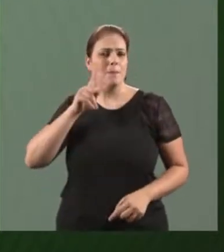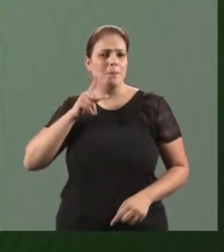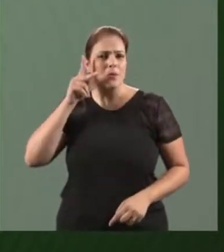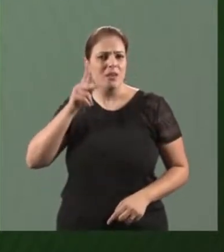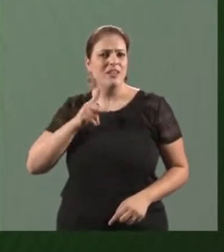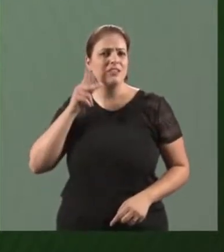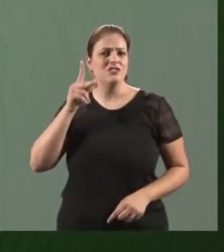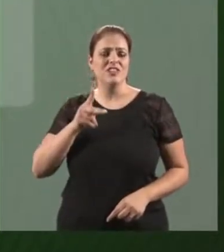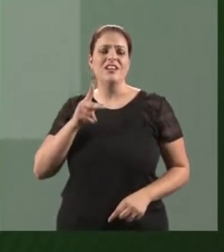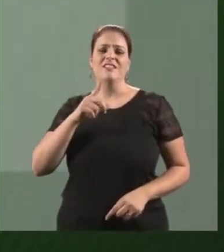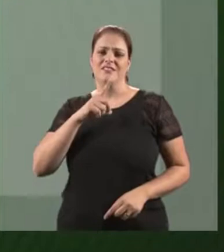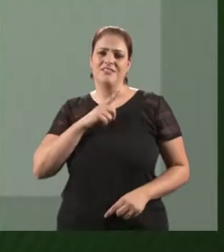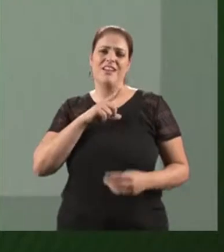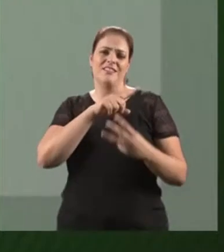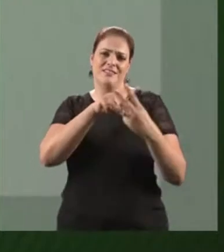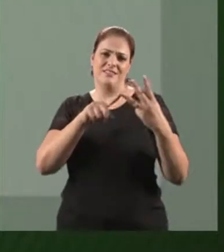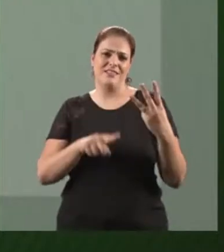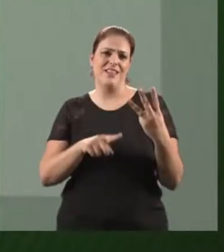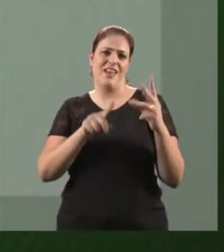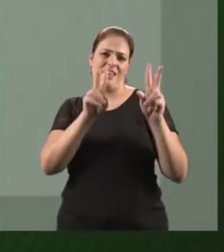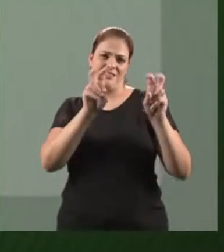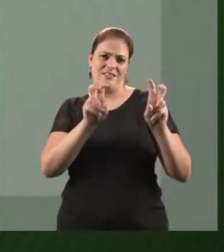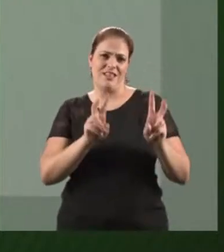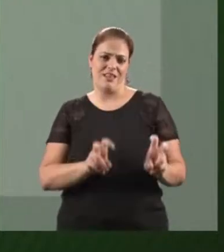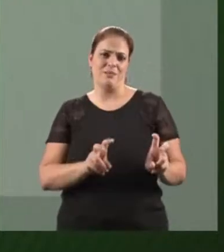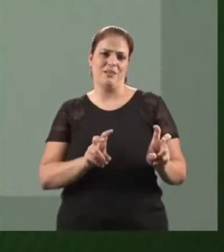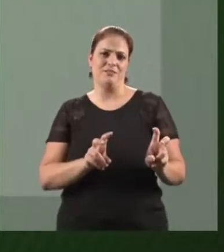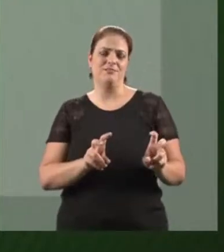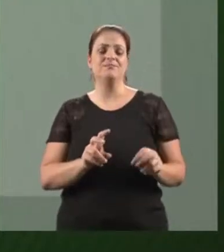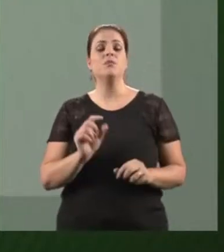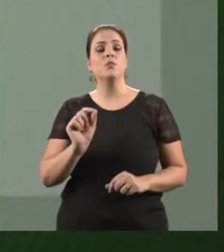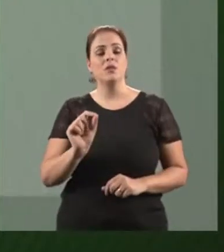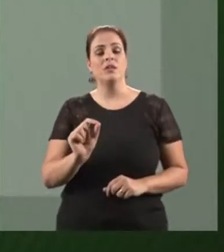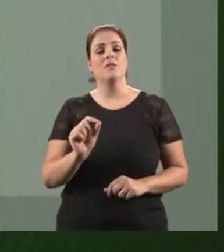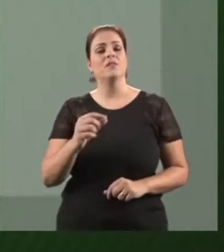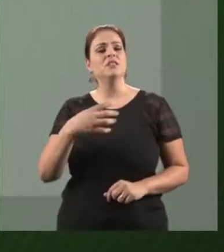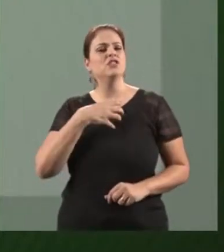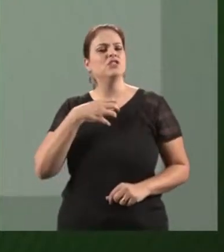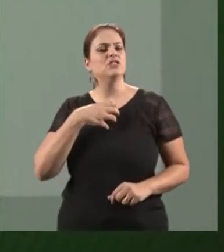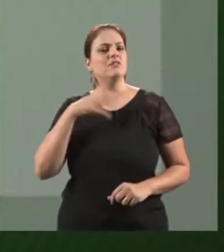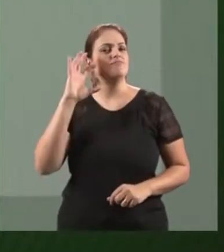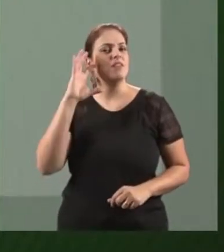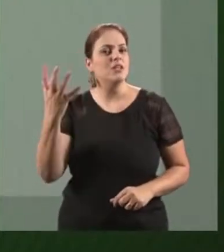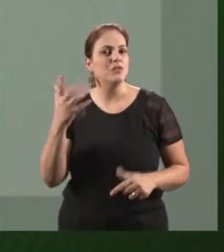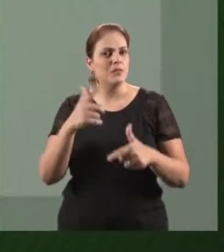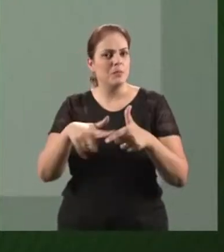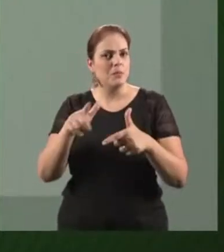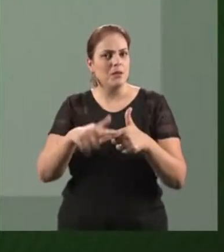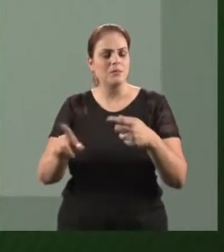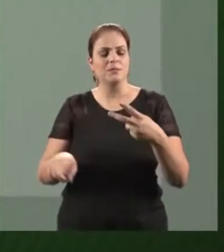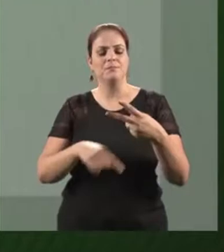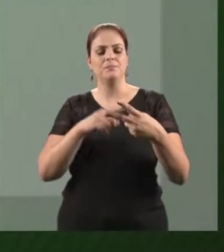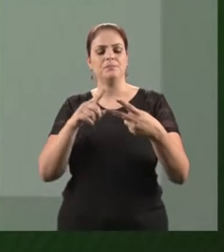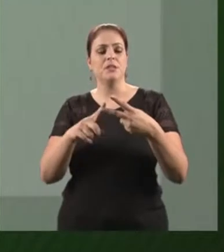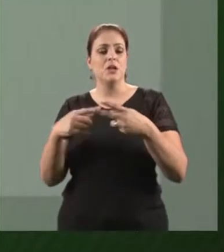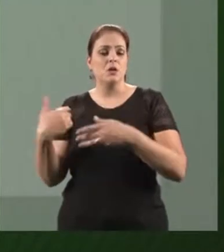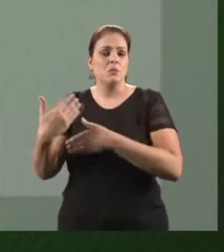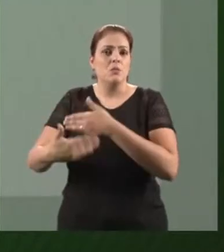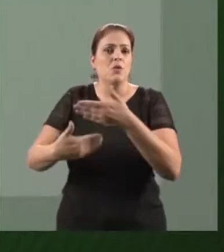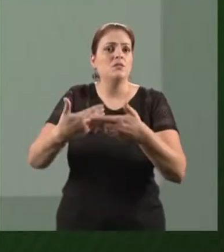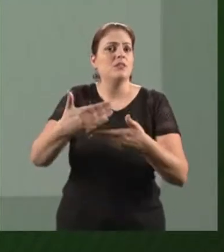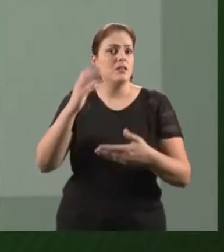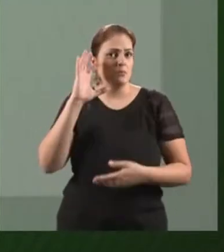política abrange 3 grandes temas: a forma de resolução de conflitos, o procedimento para a tomada de